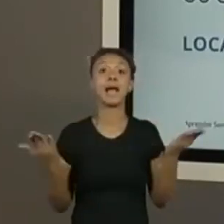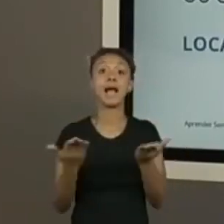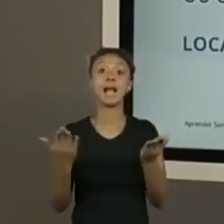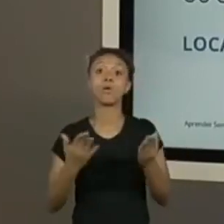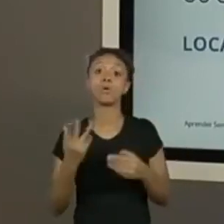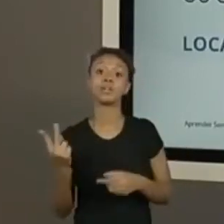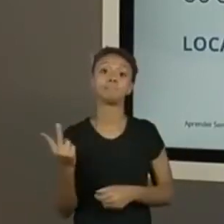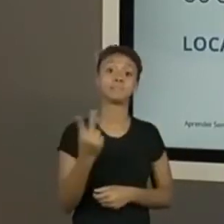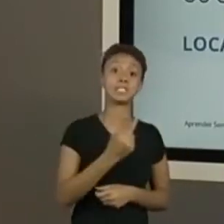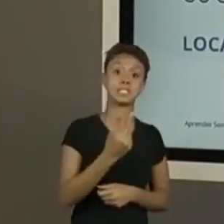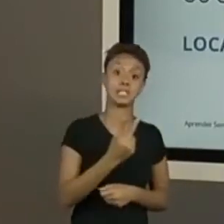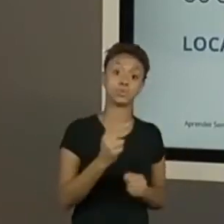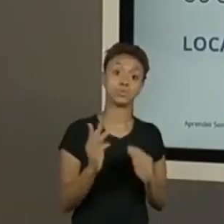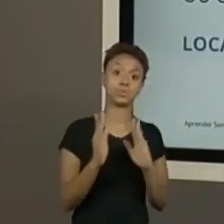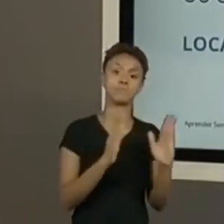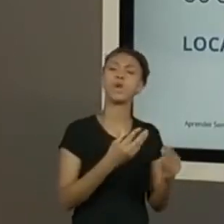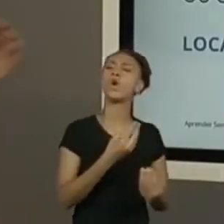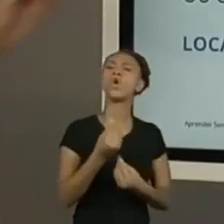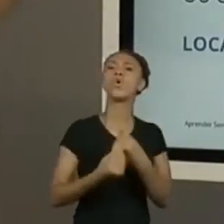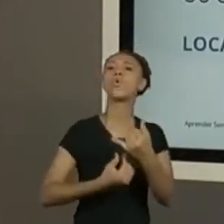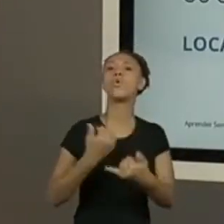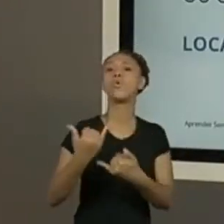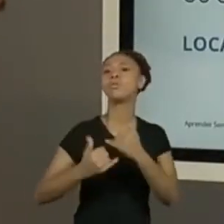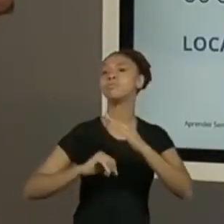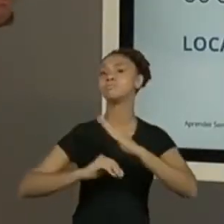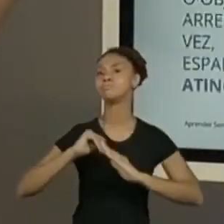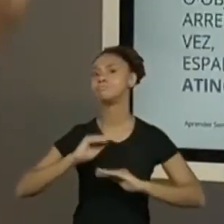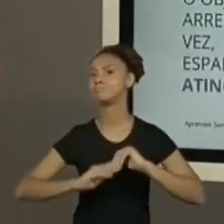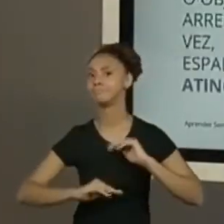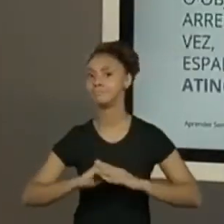parte, que é como a gente brinca.